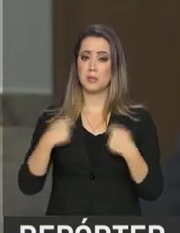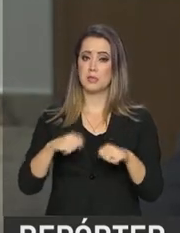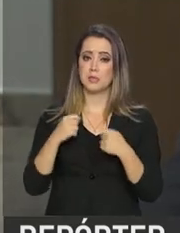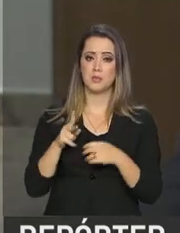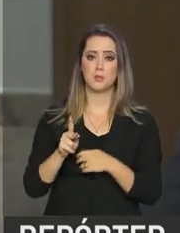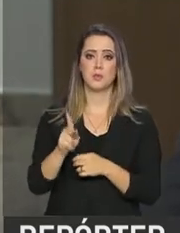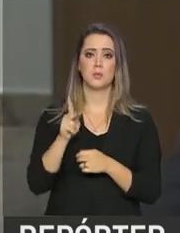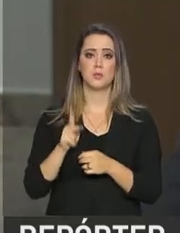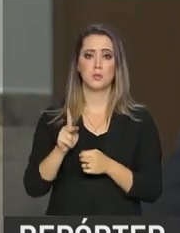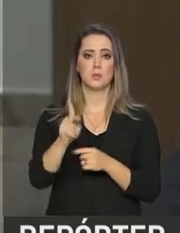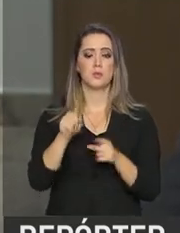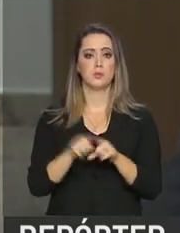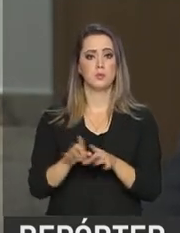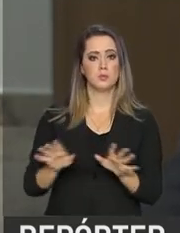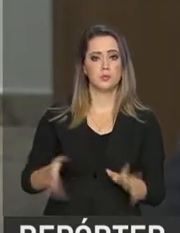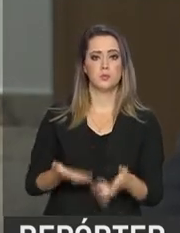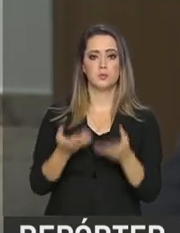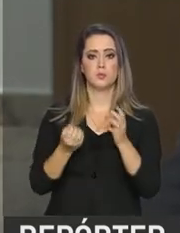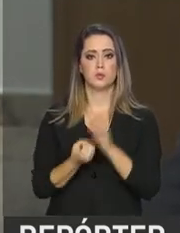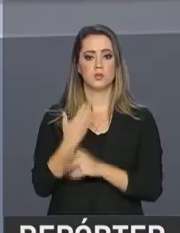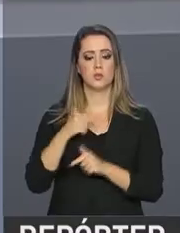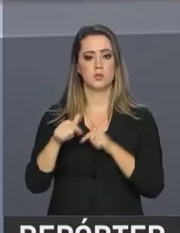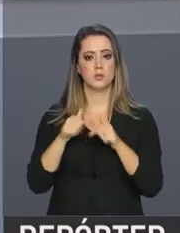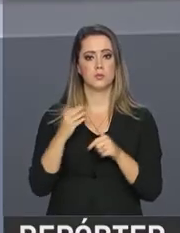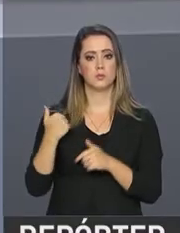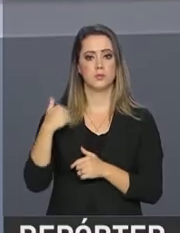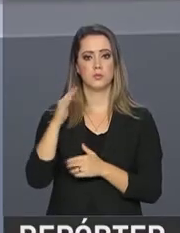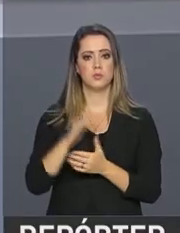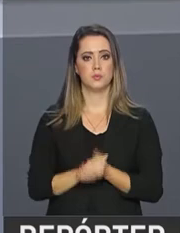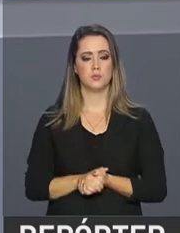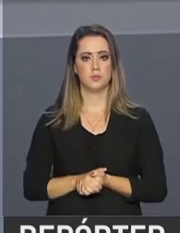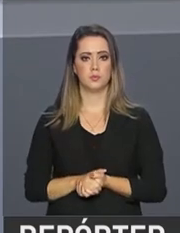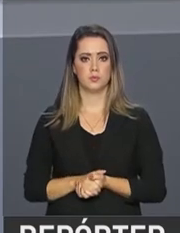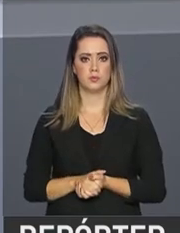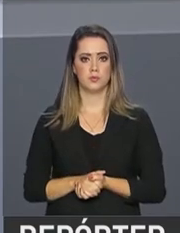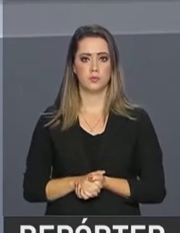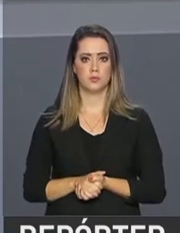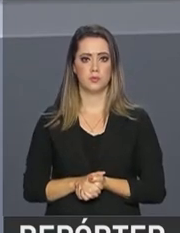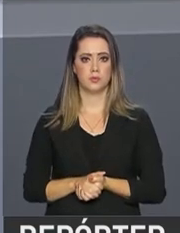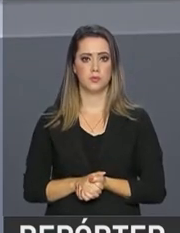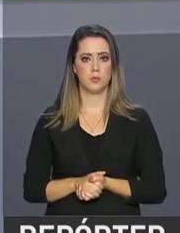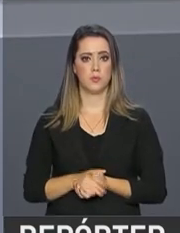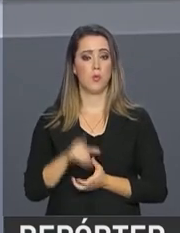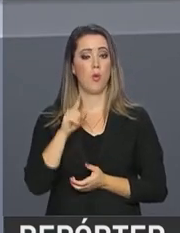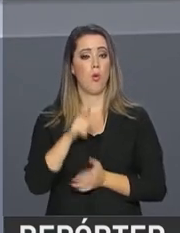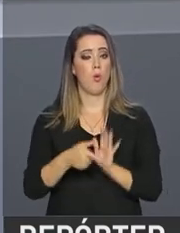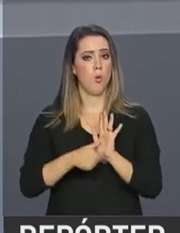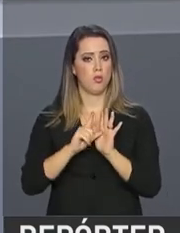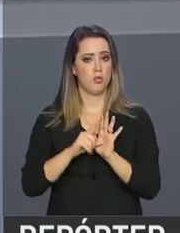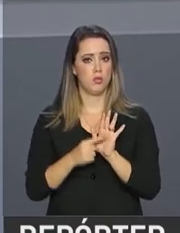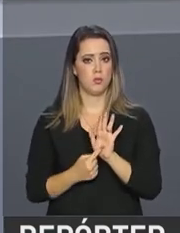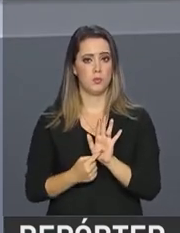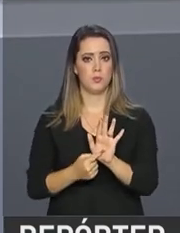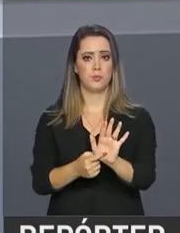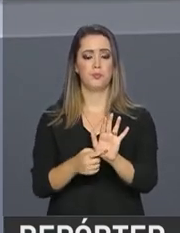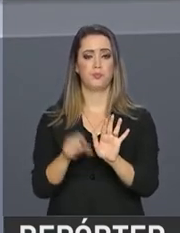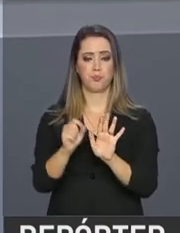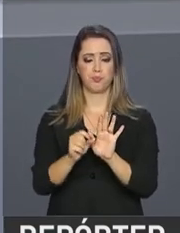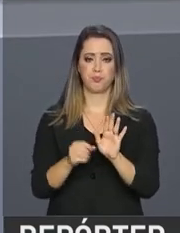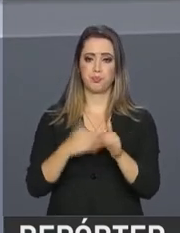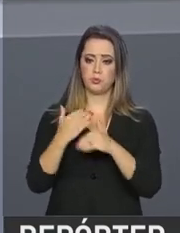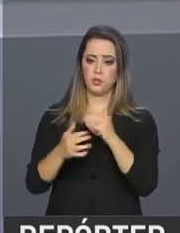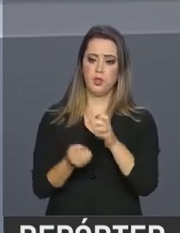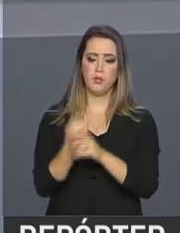nos mobilizar para gerar mais emprego o indicador antecedente de emprego da fundação getúlio vargas registrou